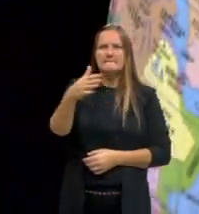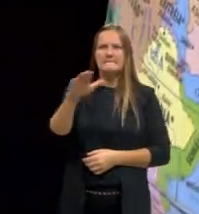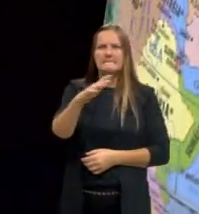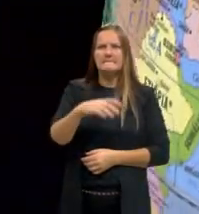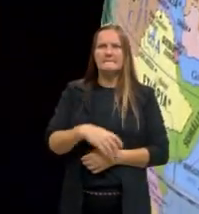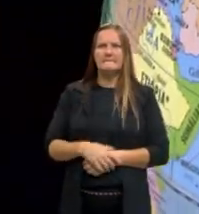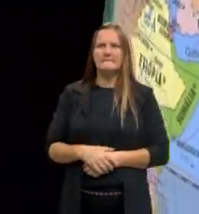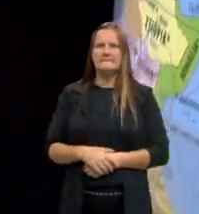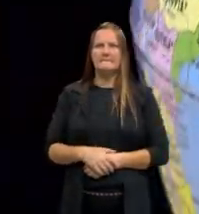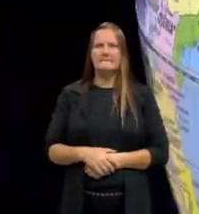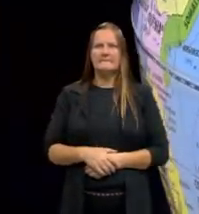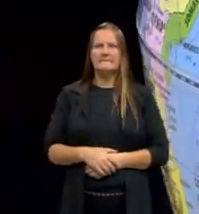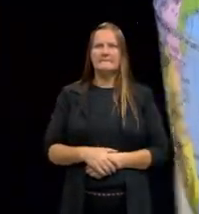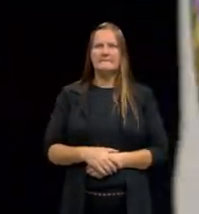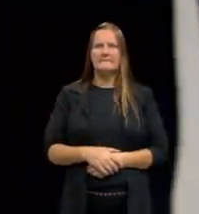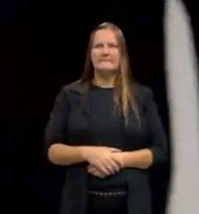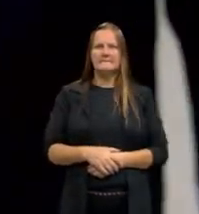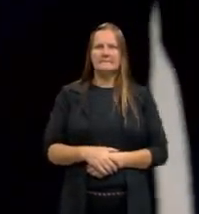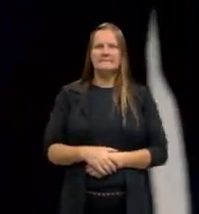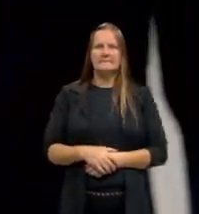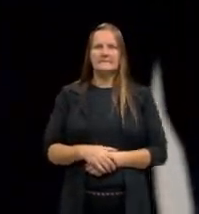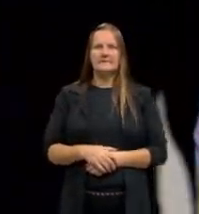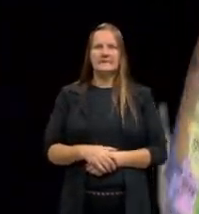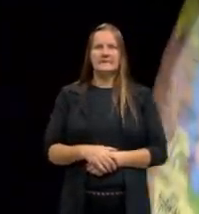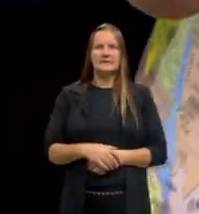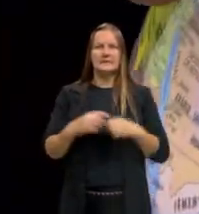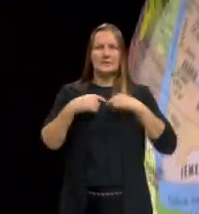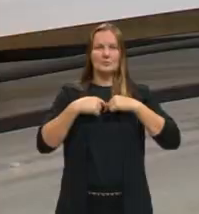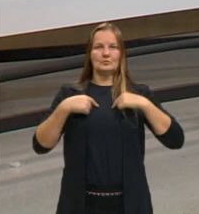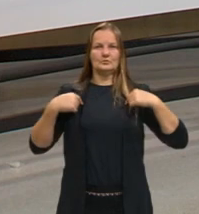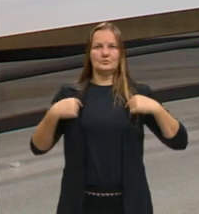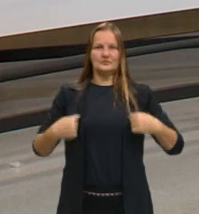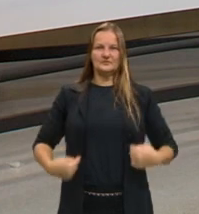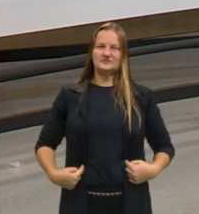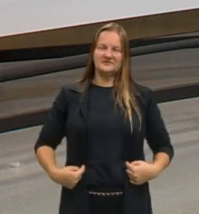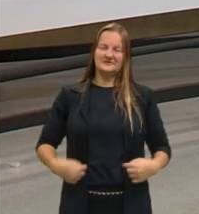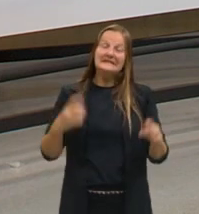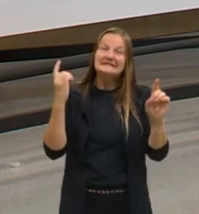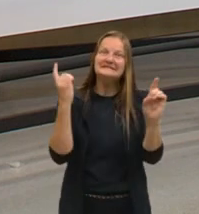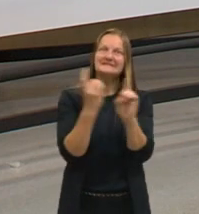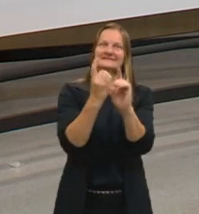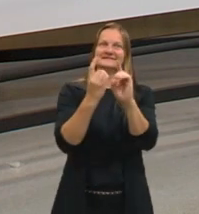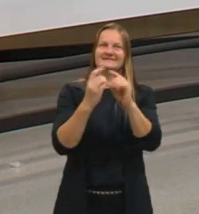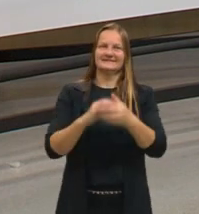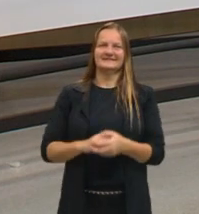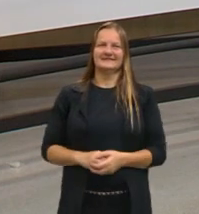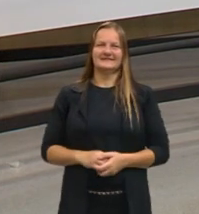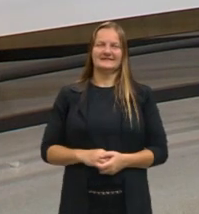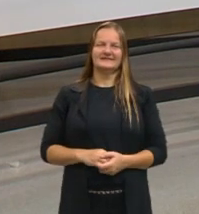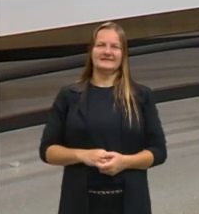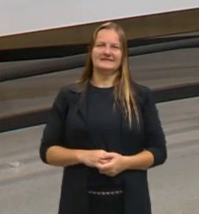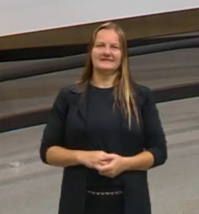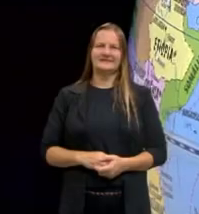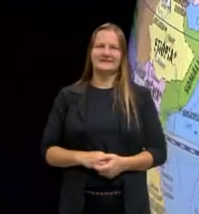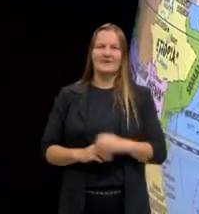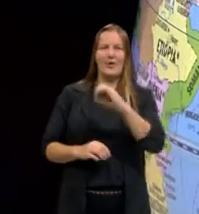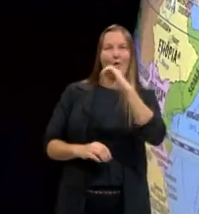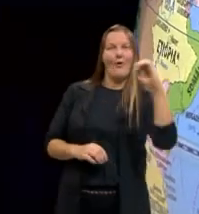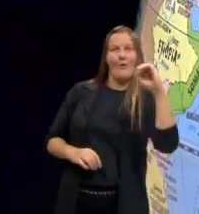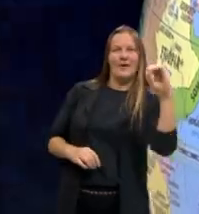dar nessa região aqui ó bem pertinho que Disk China ó né no Oeste chinesa aqui